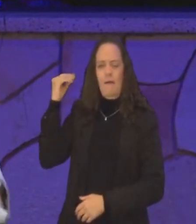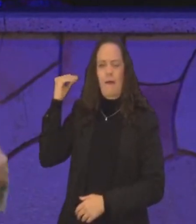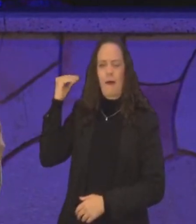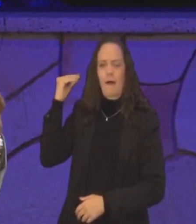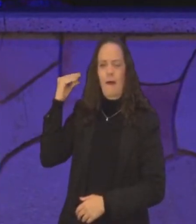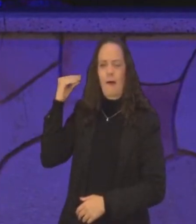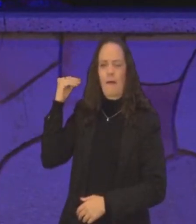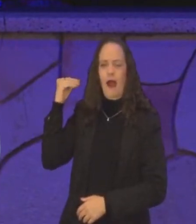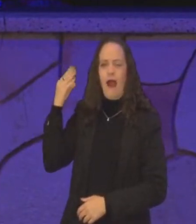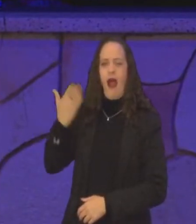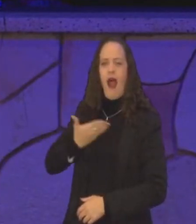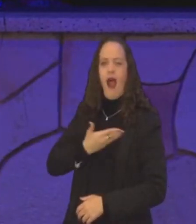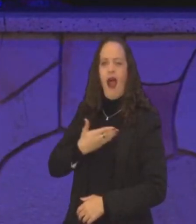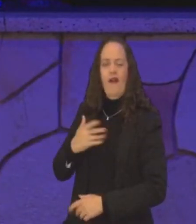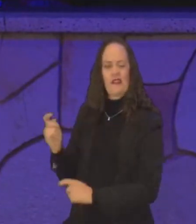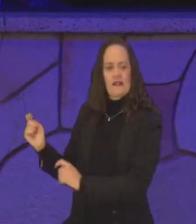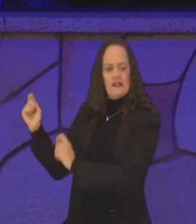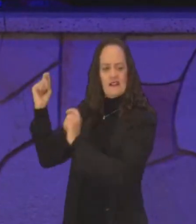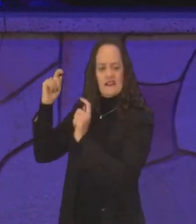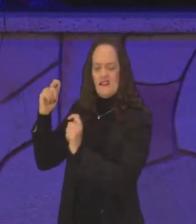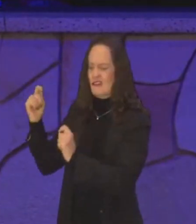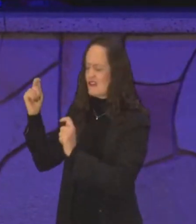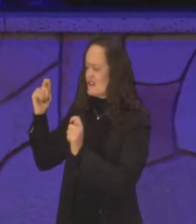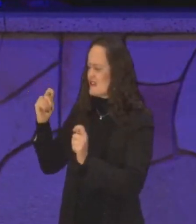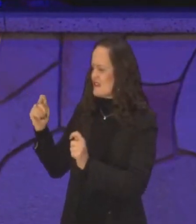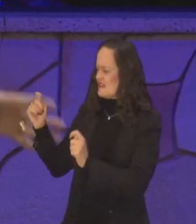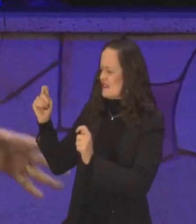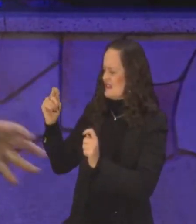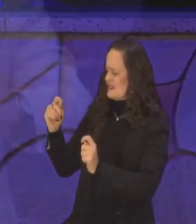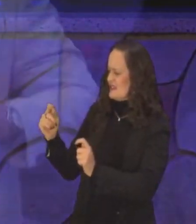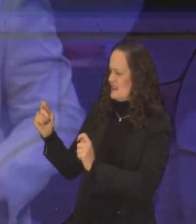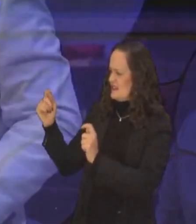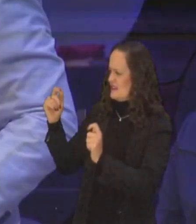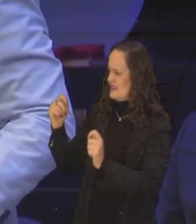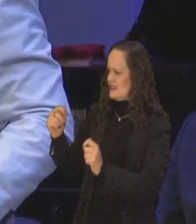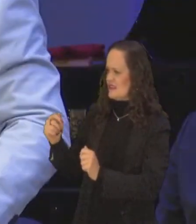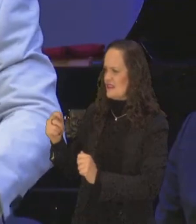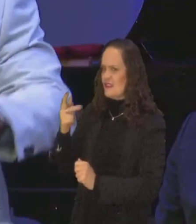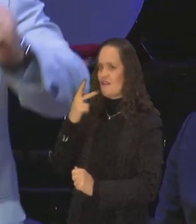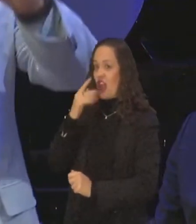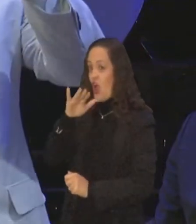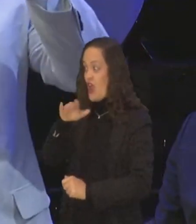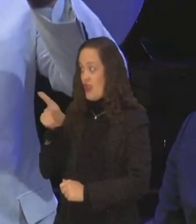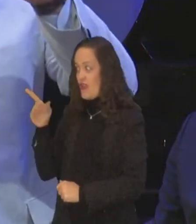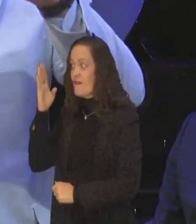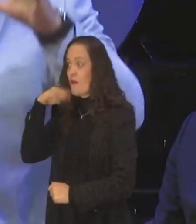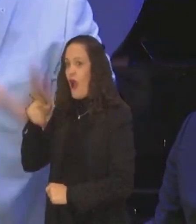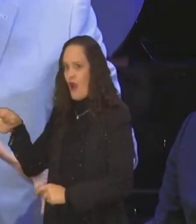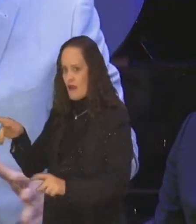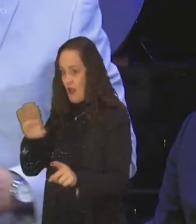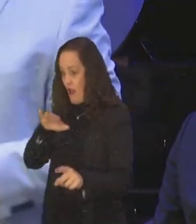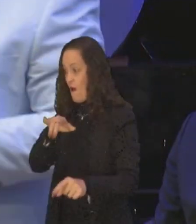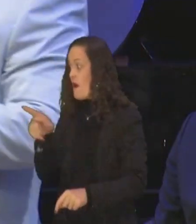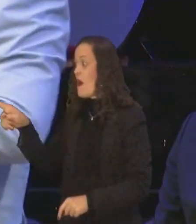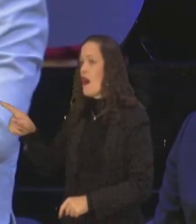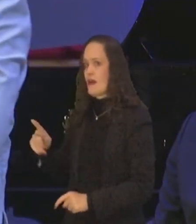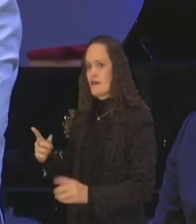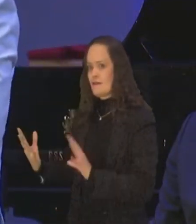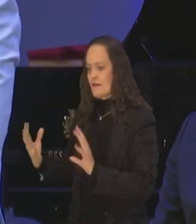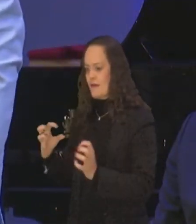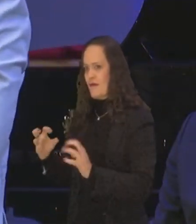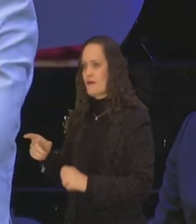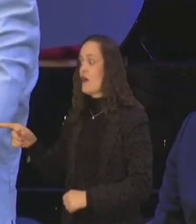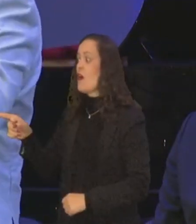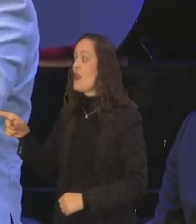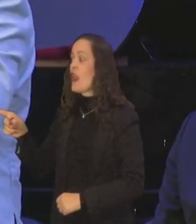que visa atingir alguém, que visa difamar alguém, que visa criar problemas com uma